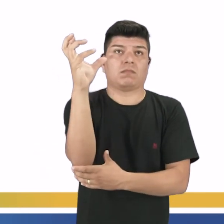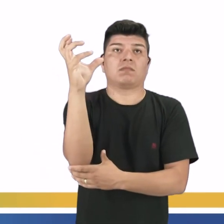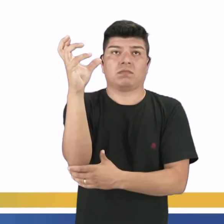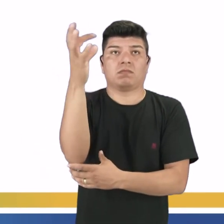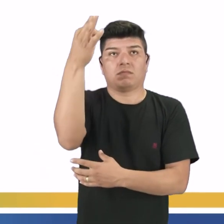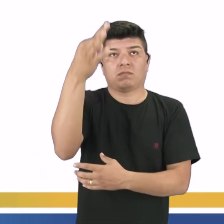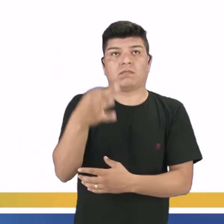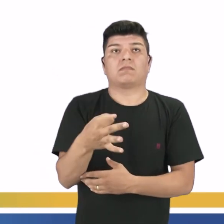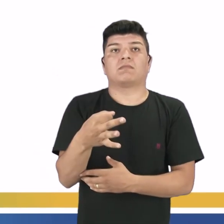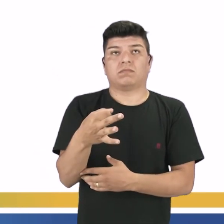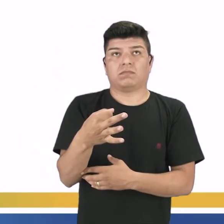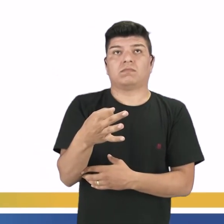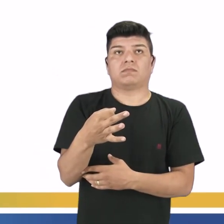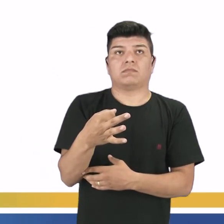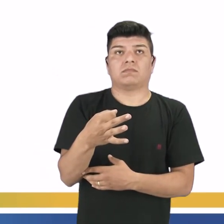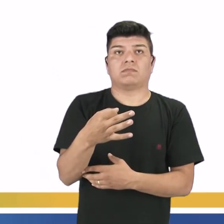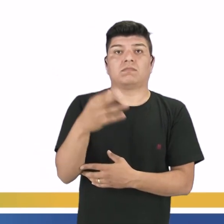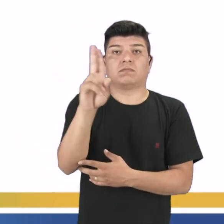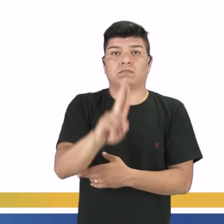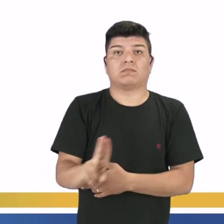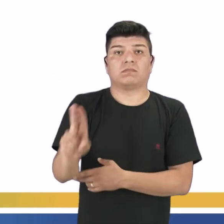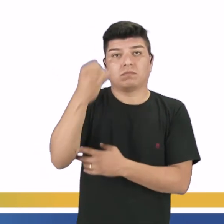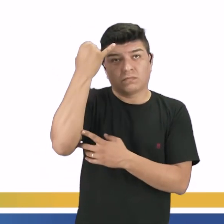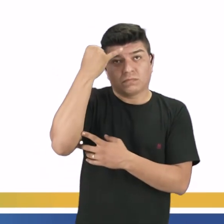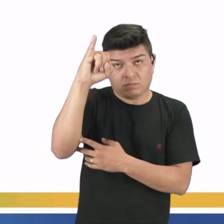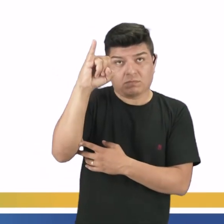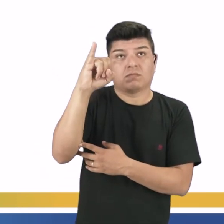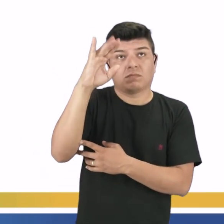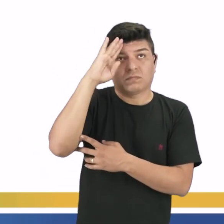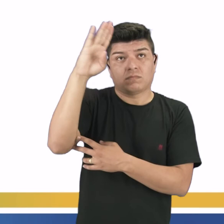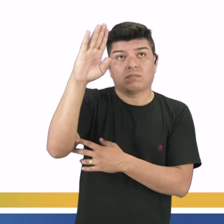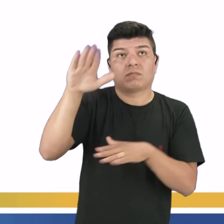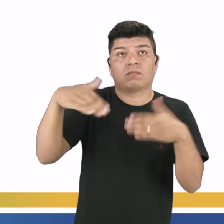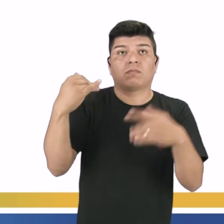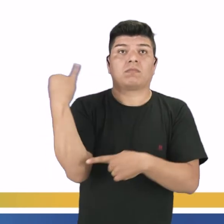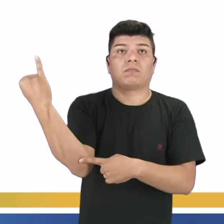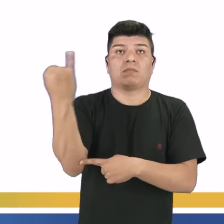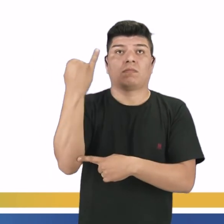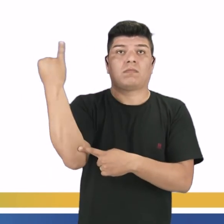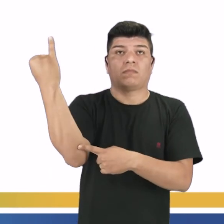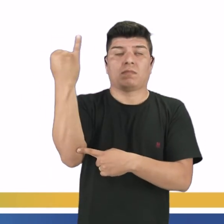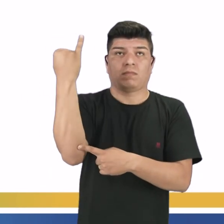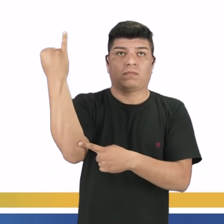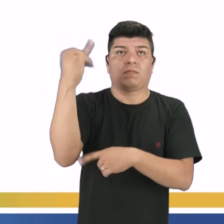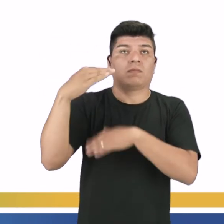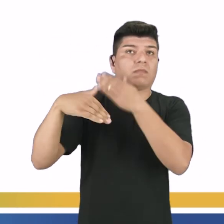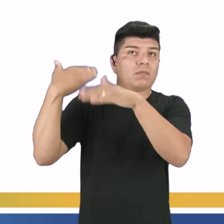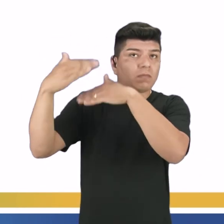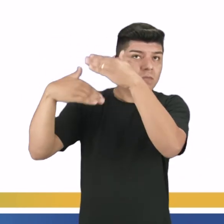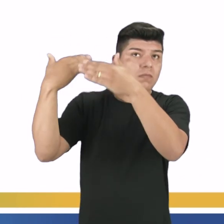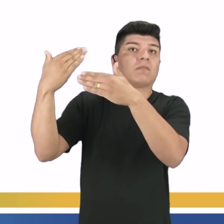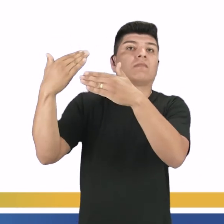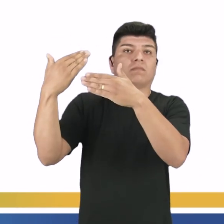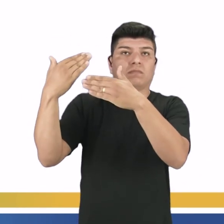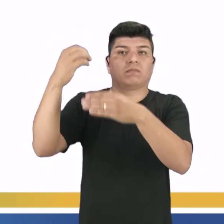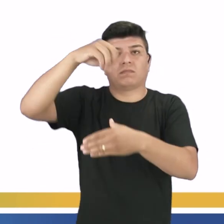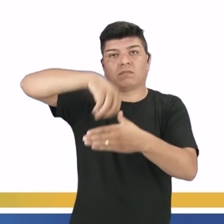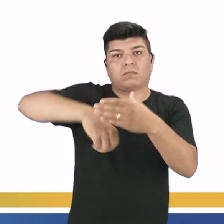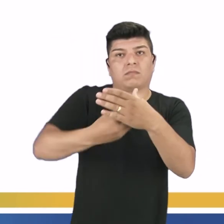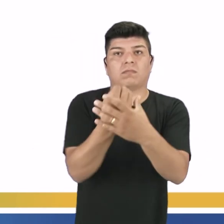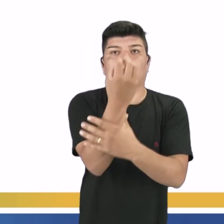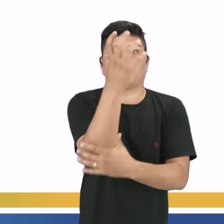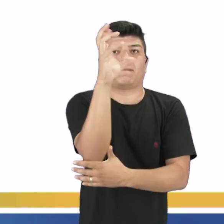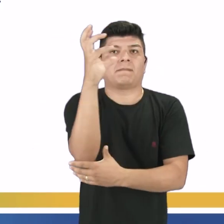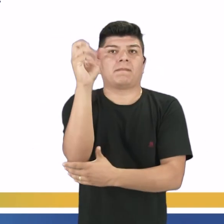Então, com certeza, vocês vão trabalhar com ideias centrais, né? O que é de importante, tá, para o desenvolvimento do